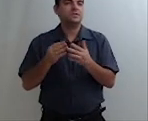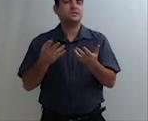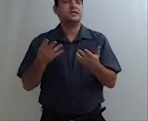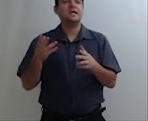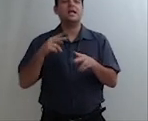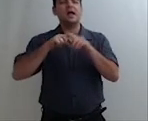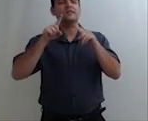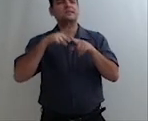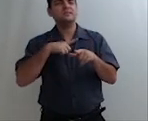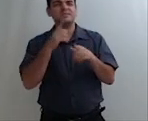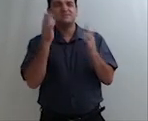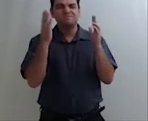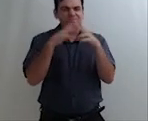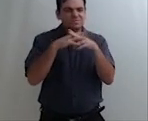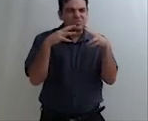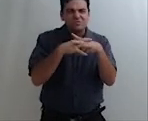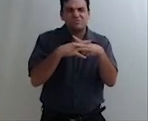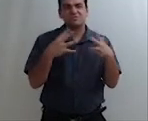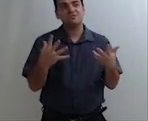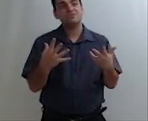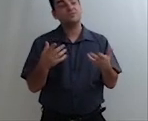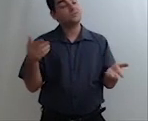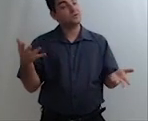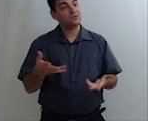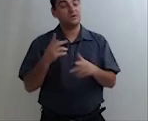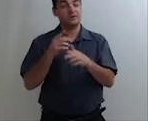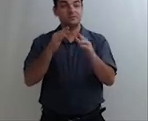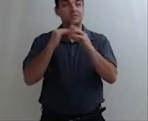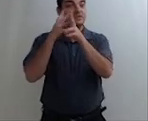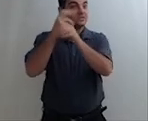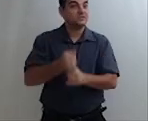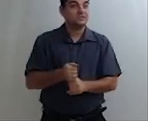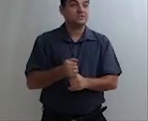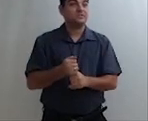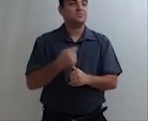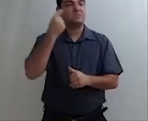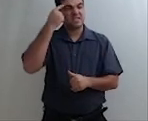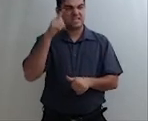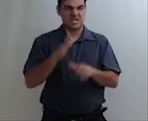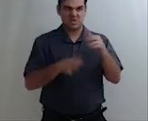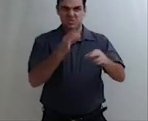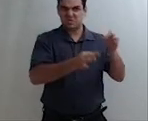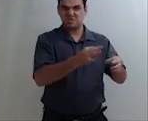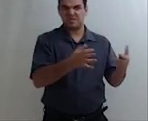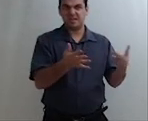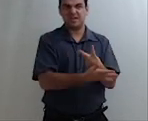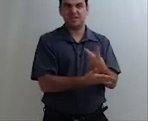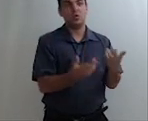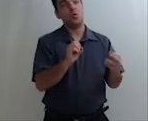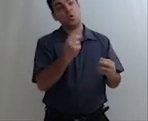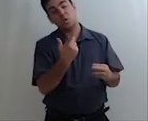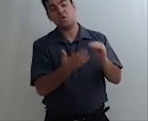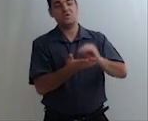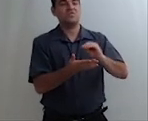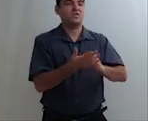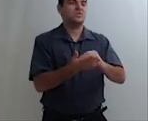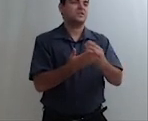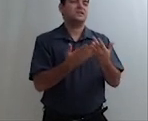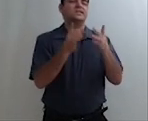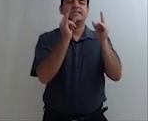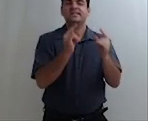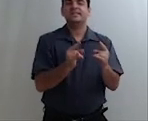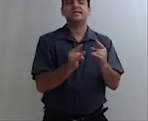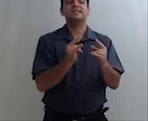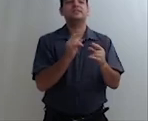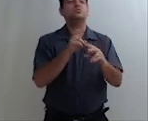considerando que o acordo embargado não permite compreender como se chegou à conclusão de que as instâncias Ordinárias não se manifestaram sobre a questão discutida no tópico em relação às